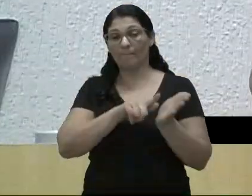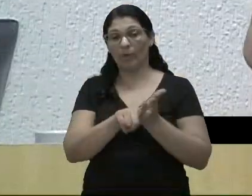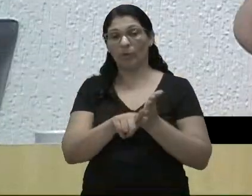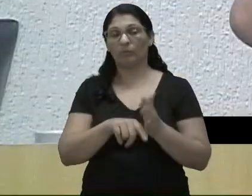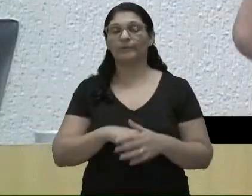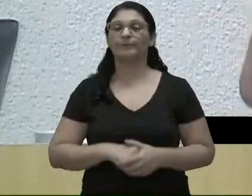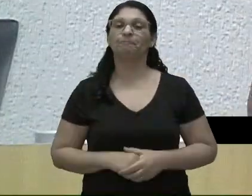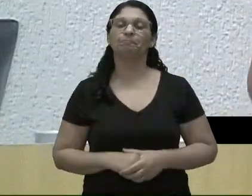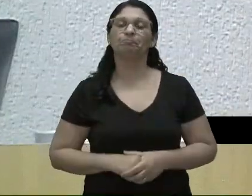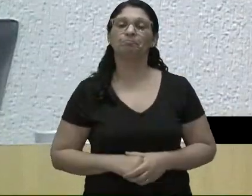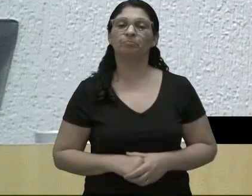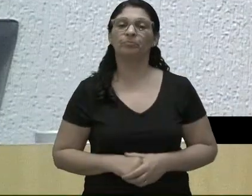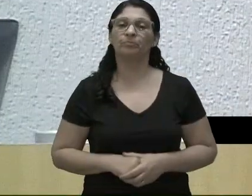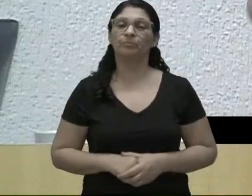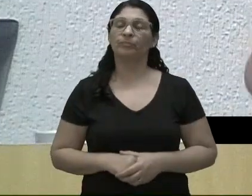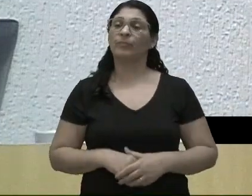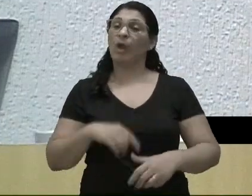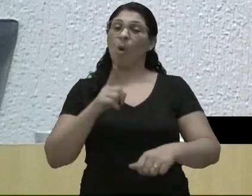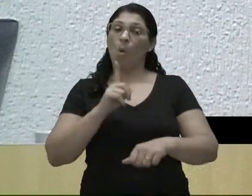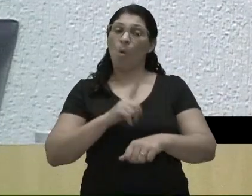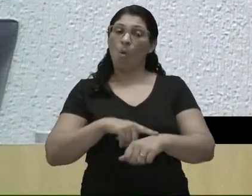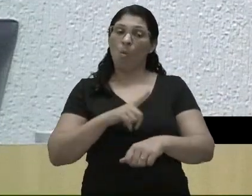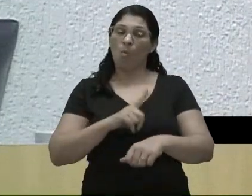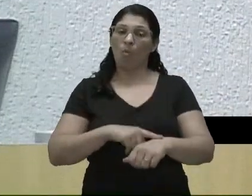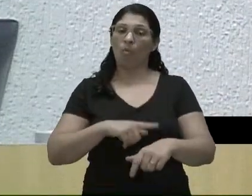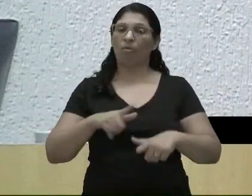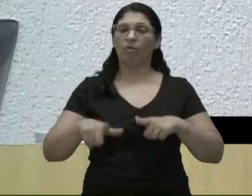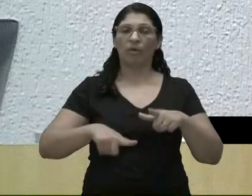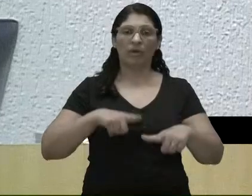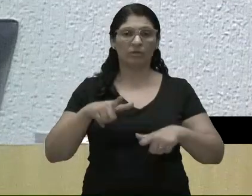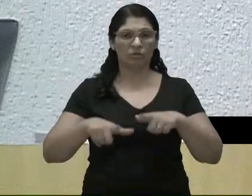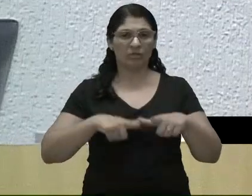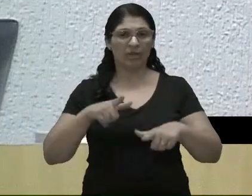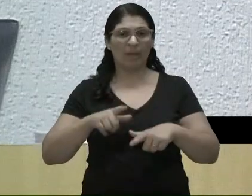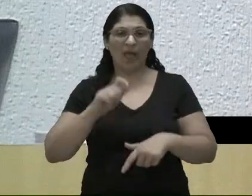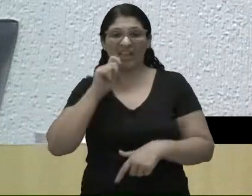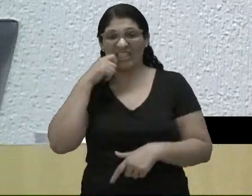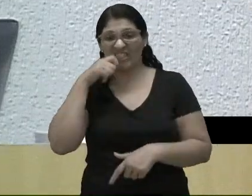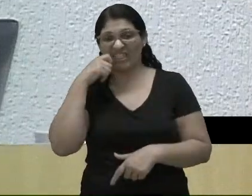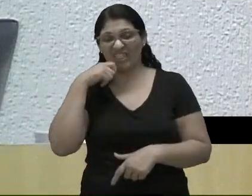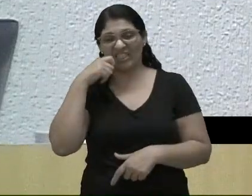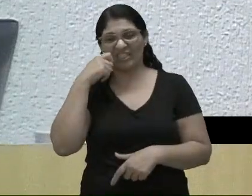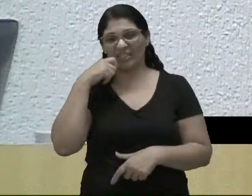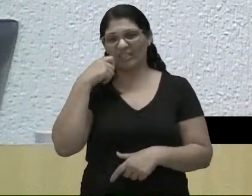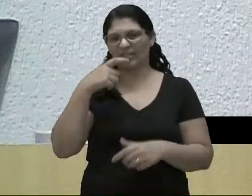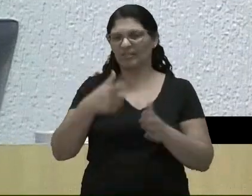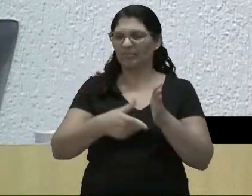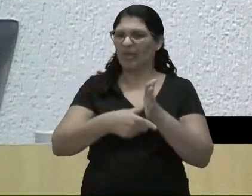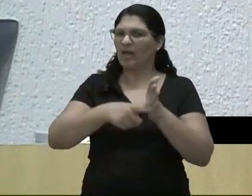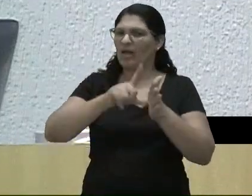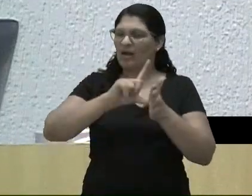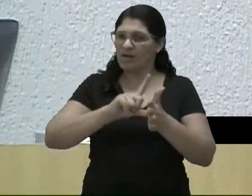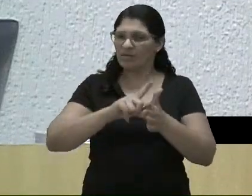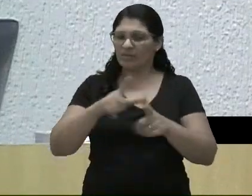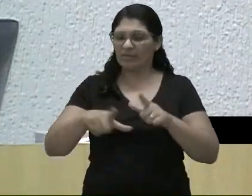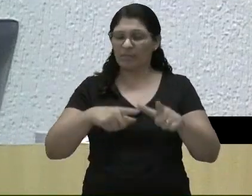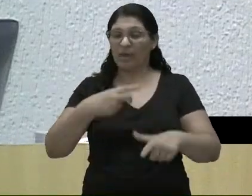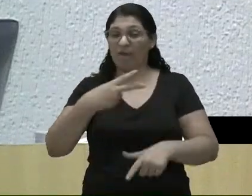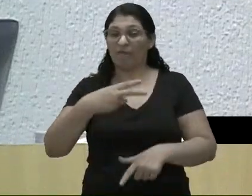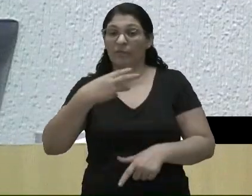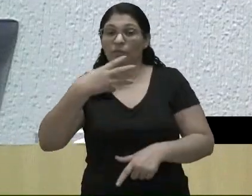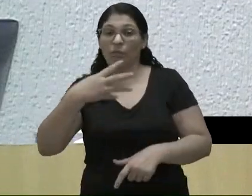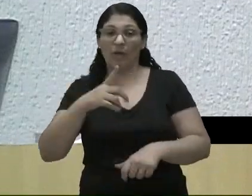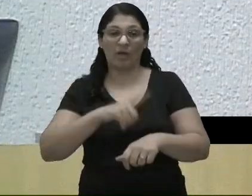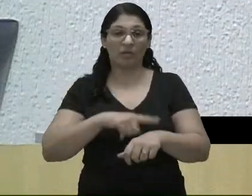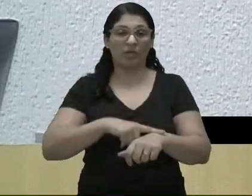Foi diminuído a carga horária dos dentistas, né? Antes eles faziam 24 horas e